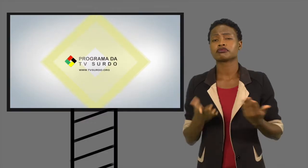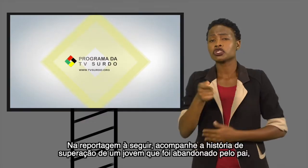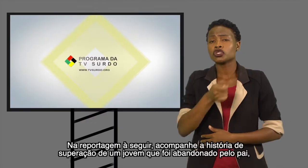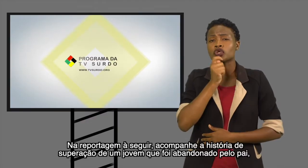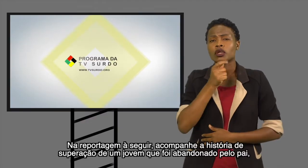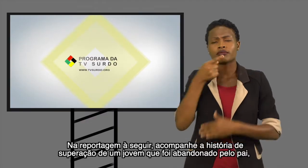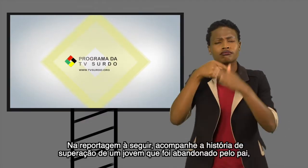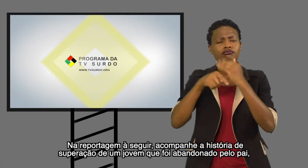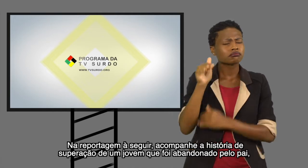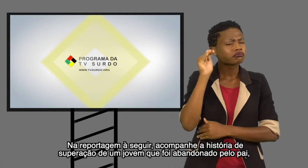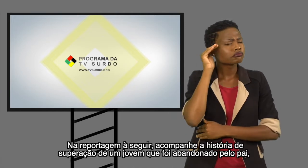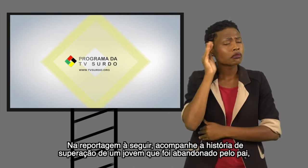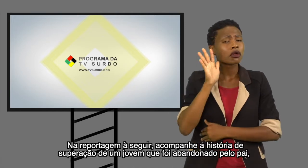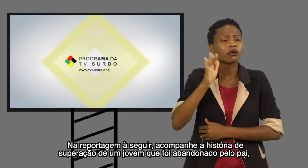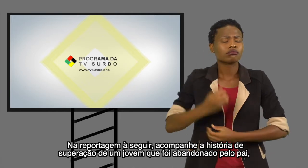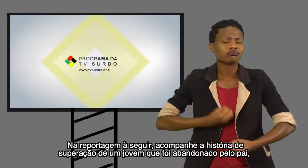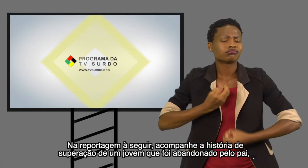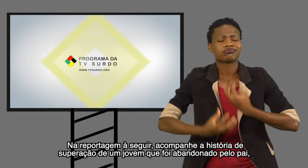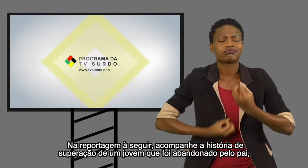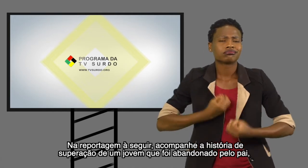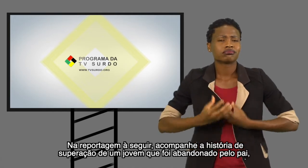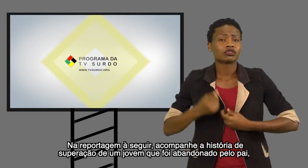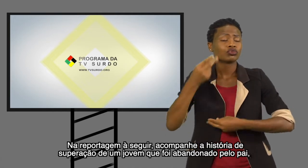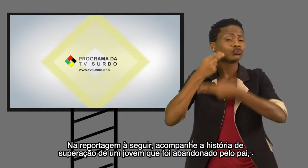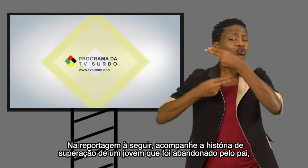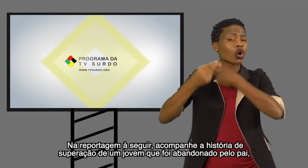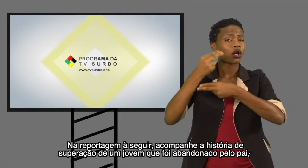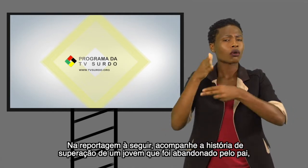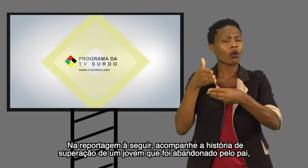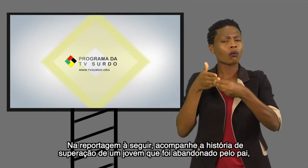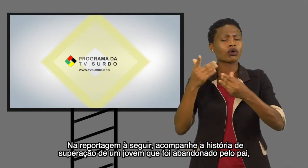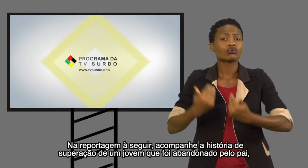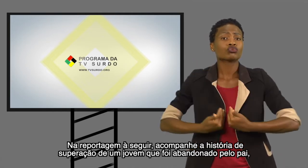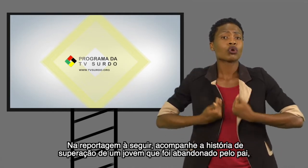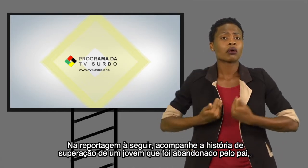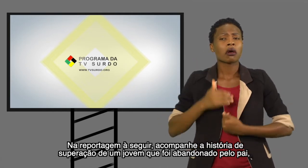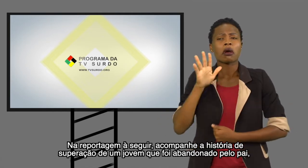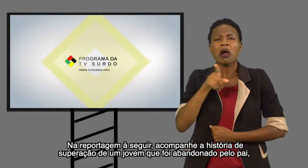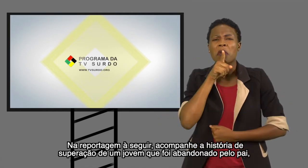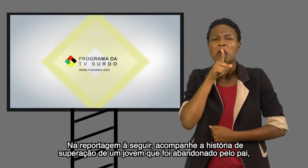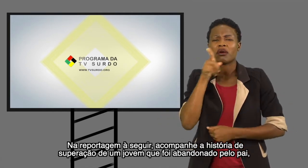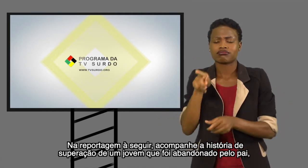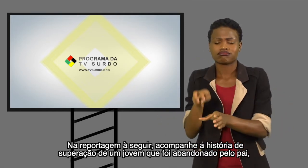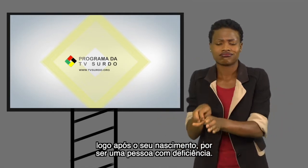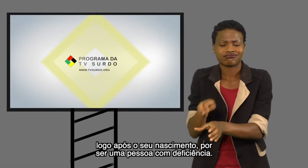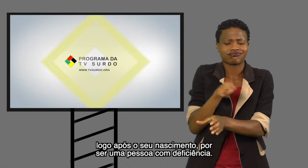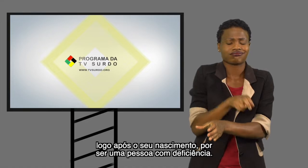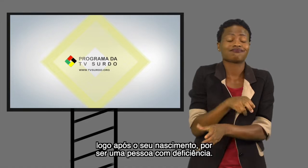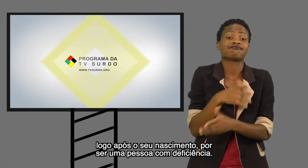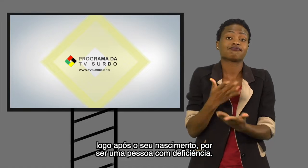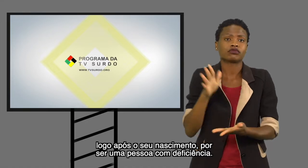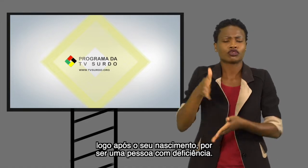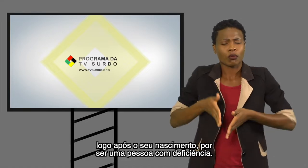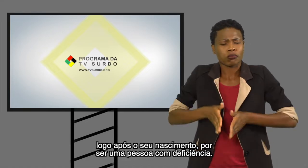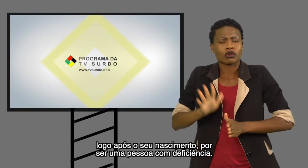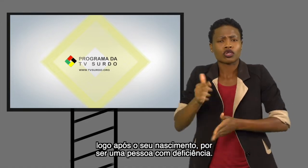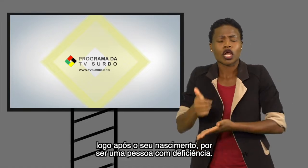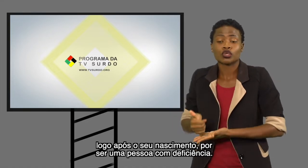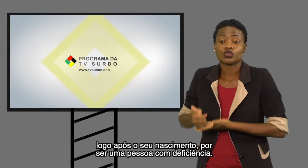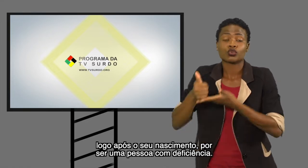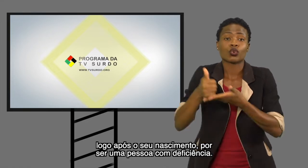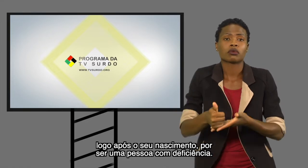Na reportagem a seguir, acompanhe a história de superação de um jovem que foi abandonado pelo pai logo após seu